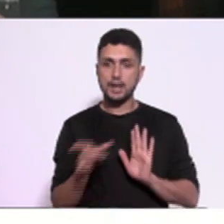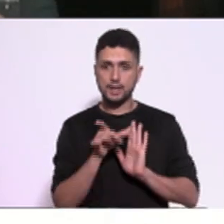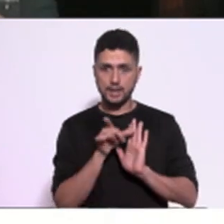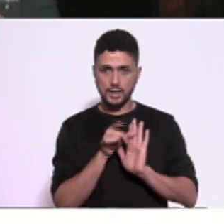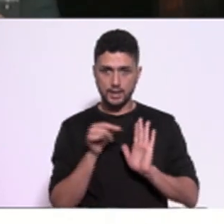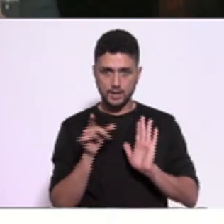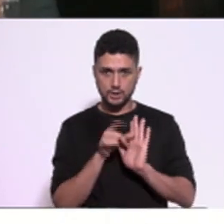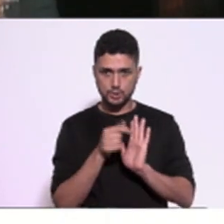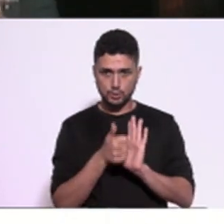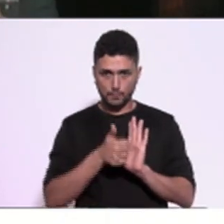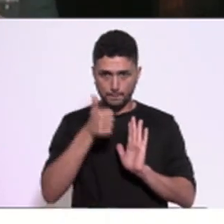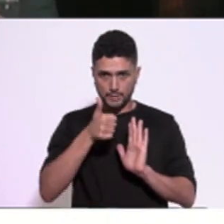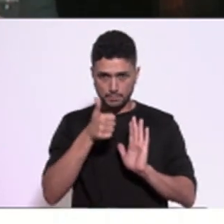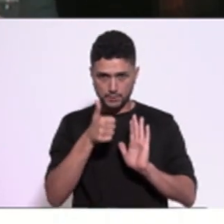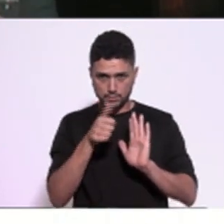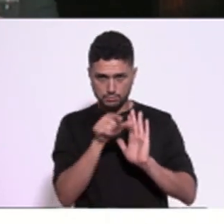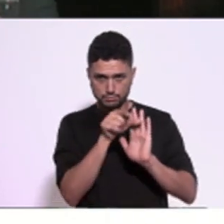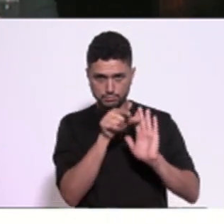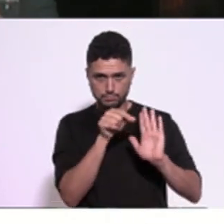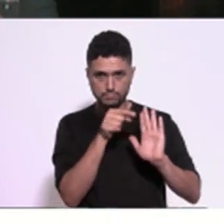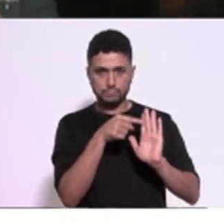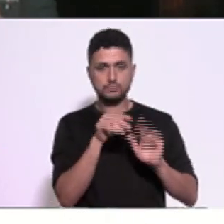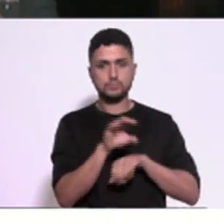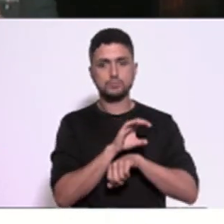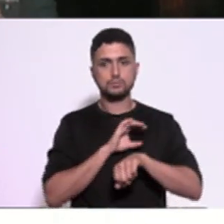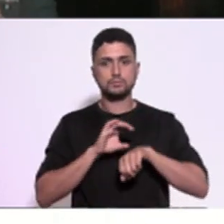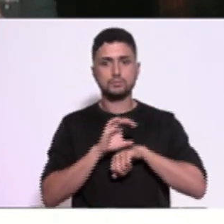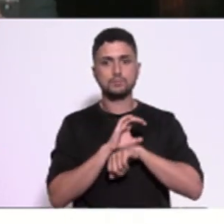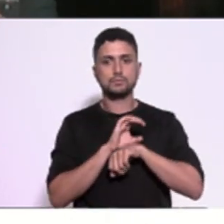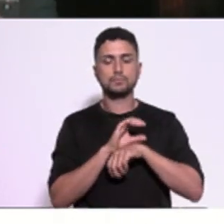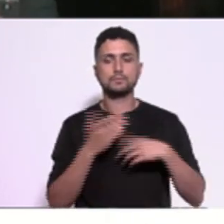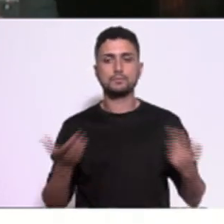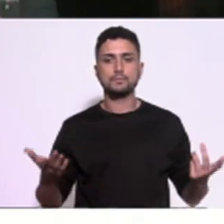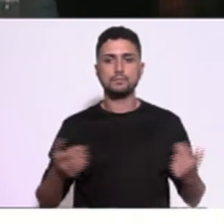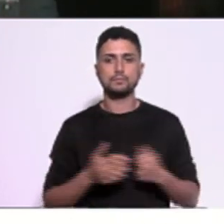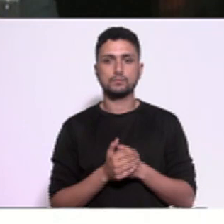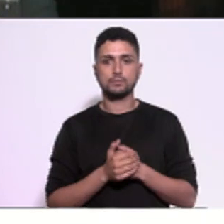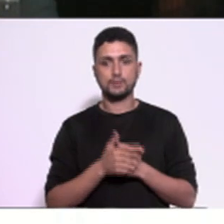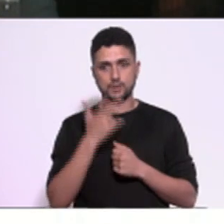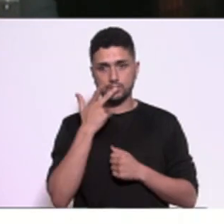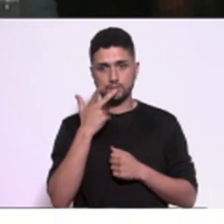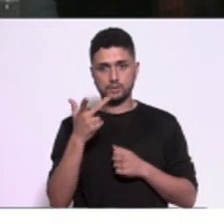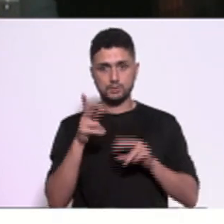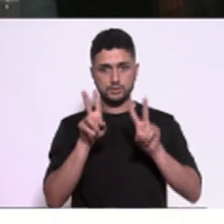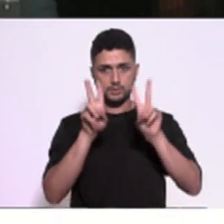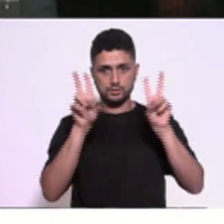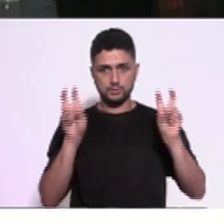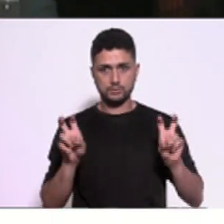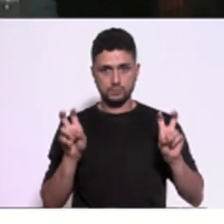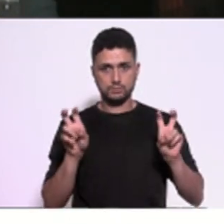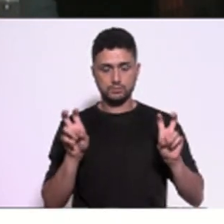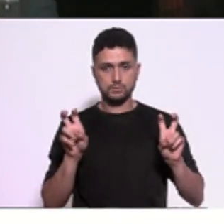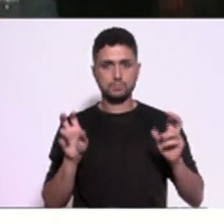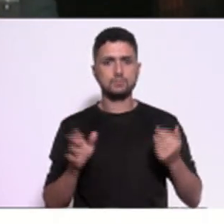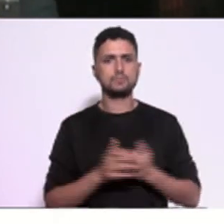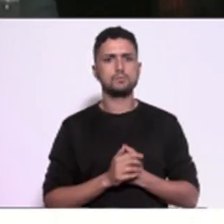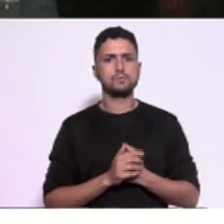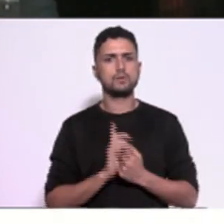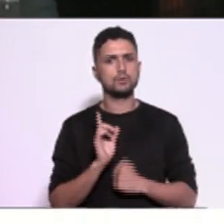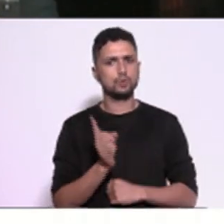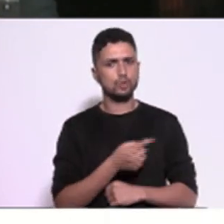artigo da Constituição exatamente afirma que nós somos